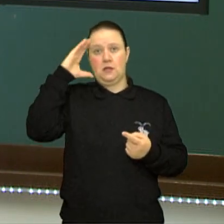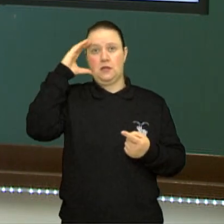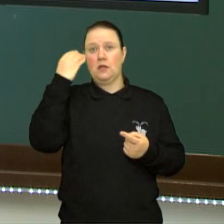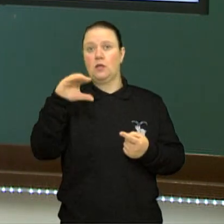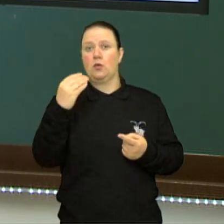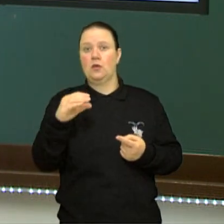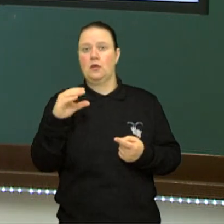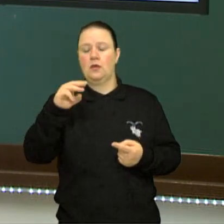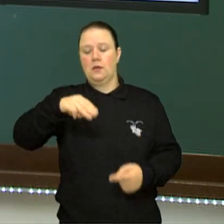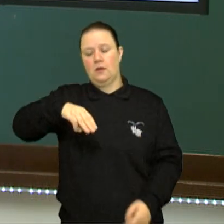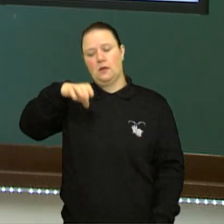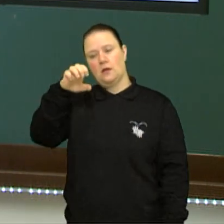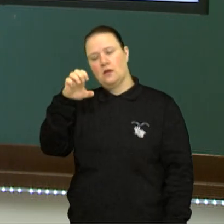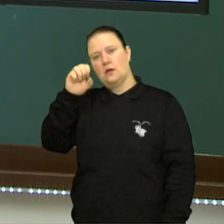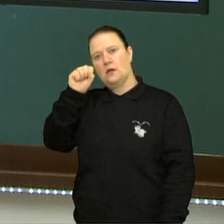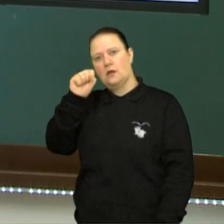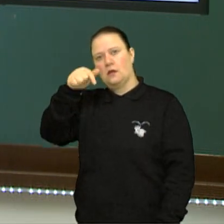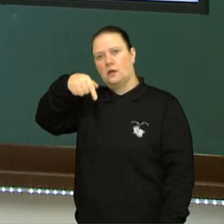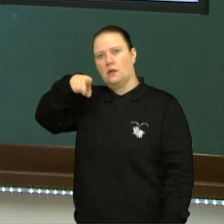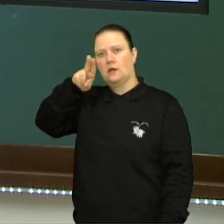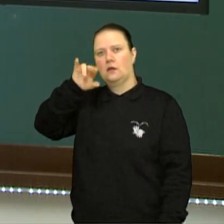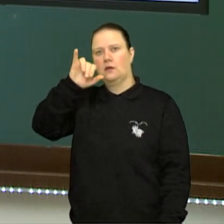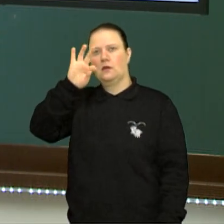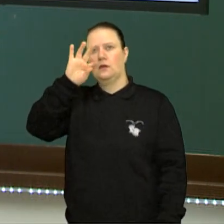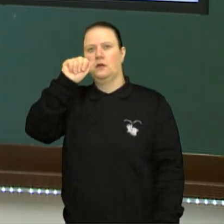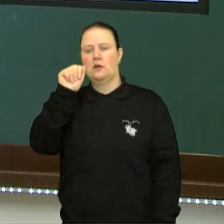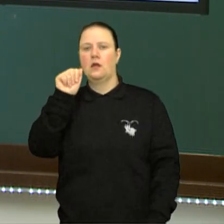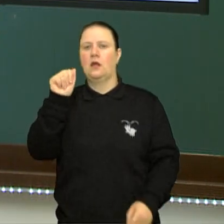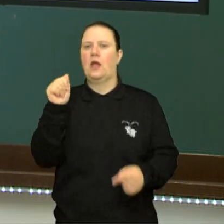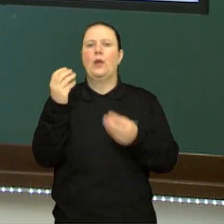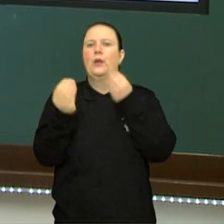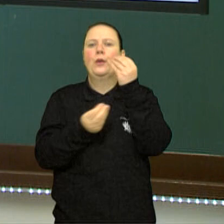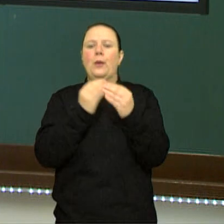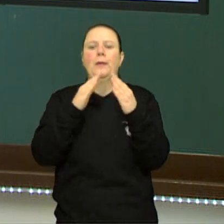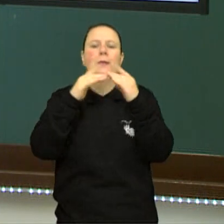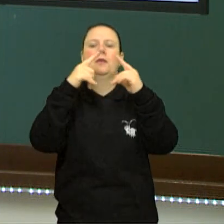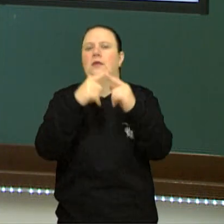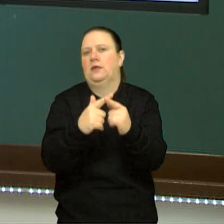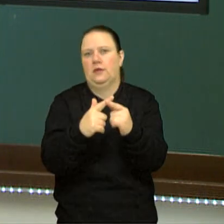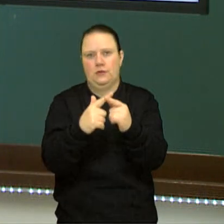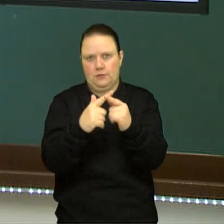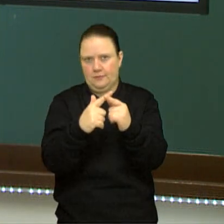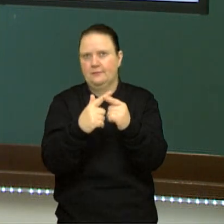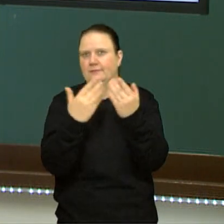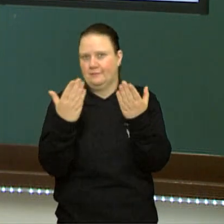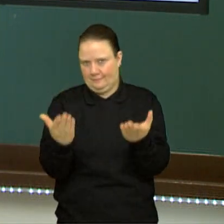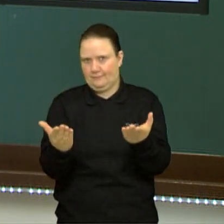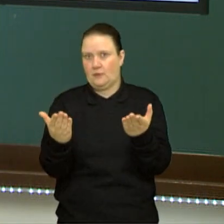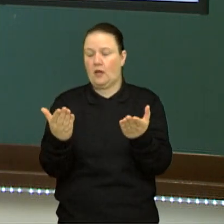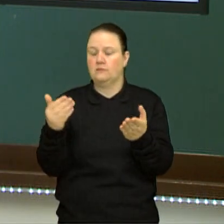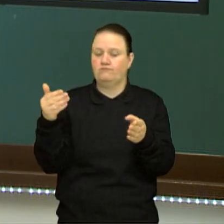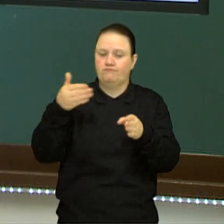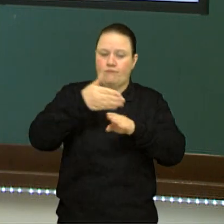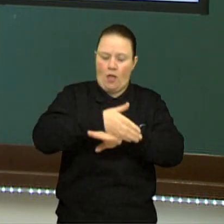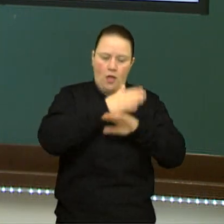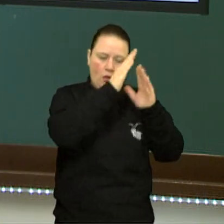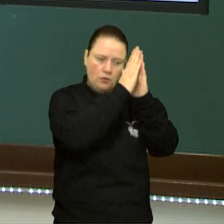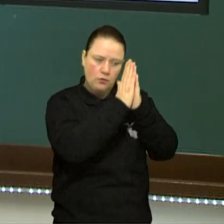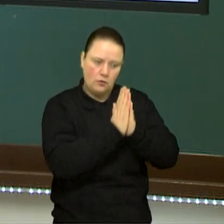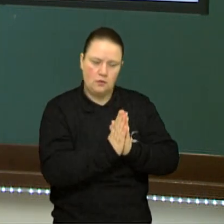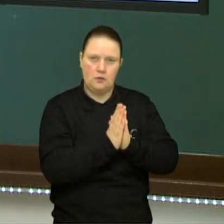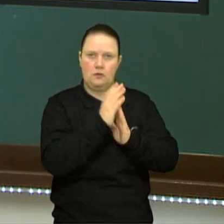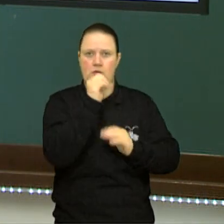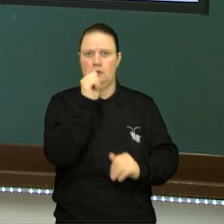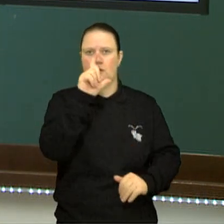mesquita? Mesquita é um templo islâmico, né? É um templo de adoração. Vamos supor, é como se fosse uma igreja, né? Em que você vai lá adorar o